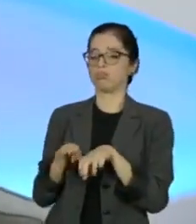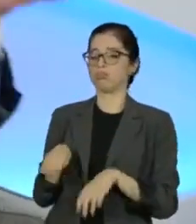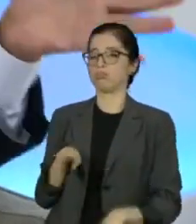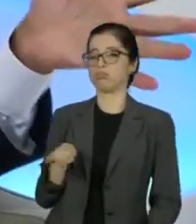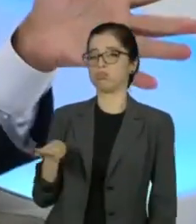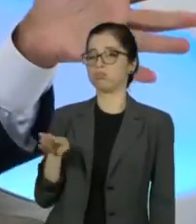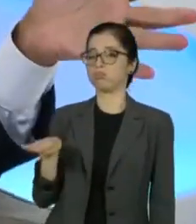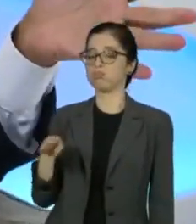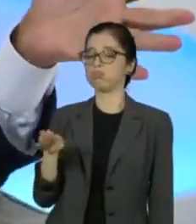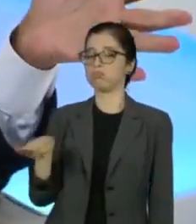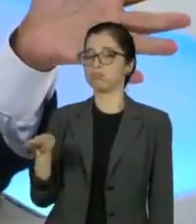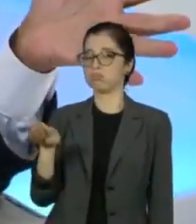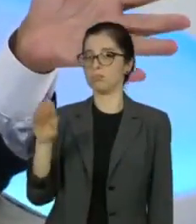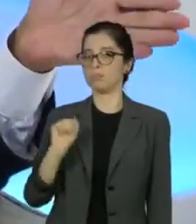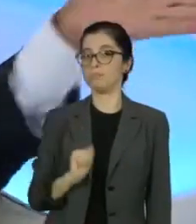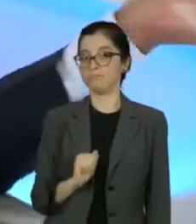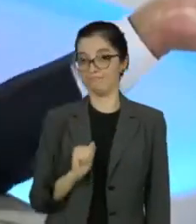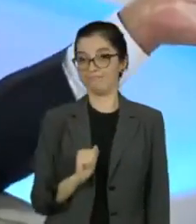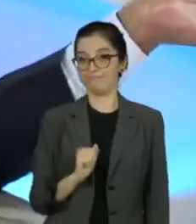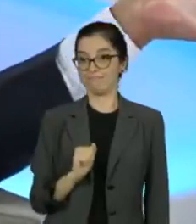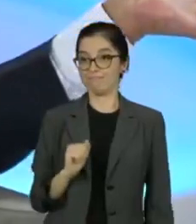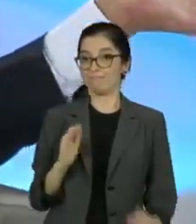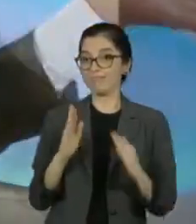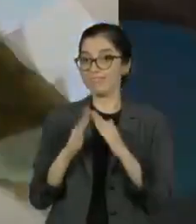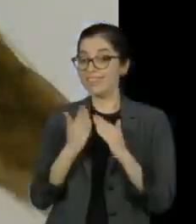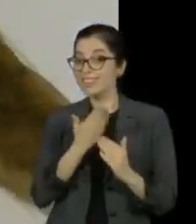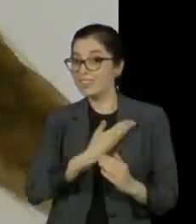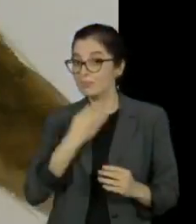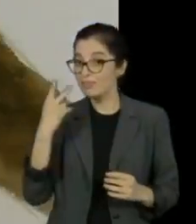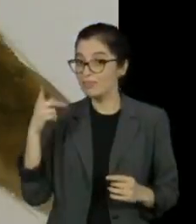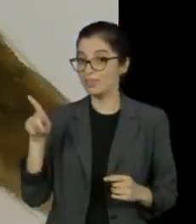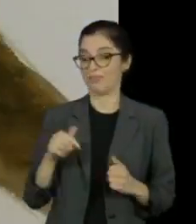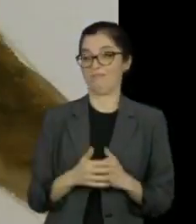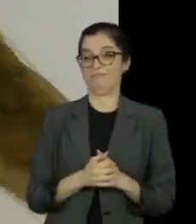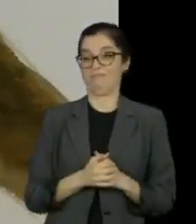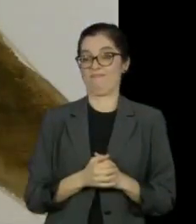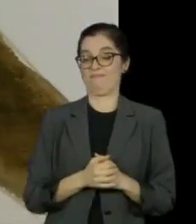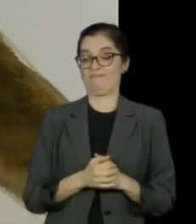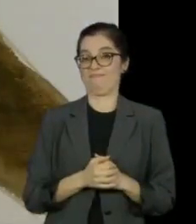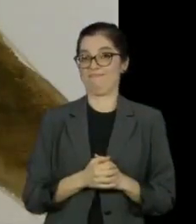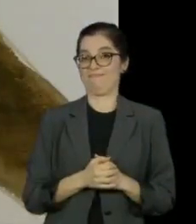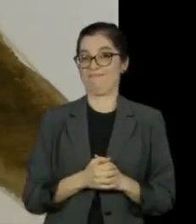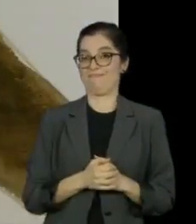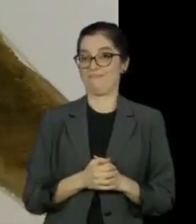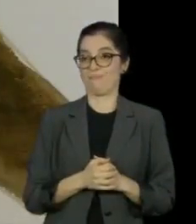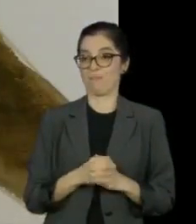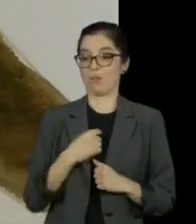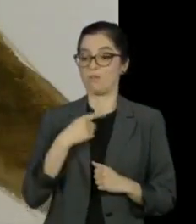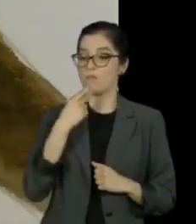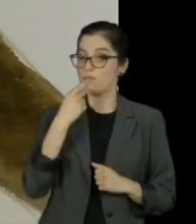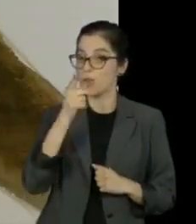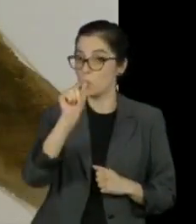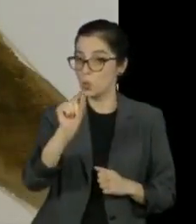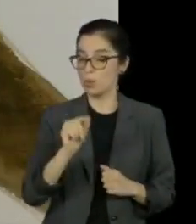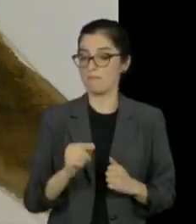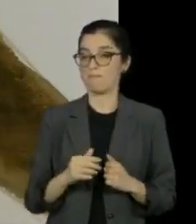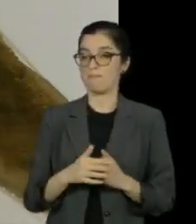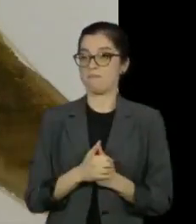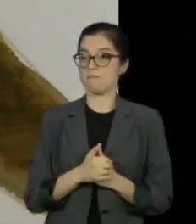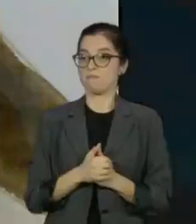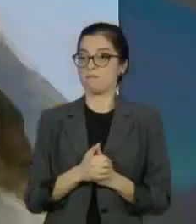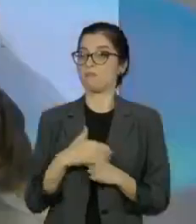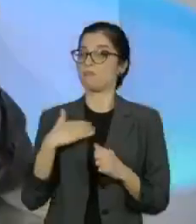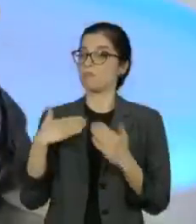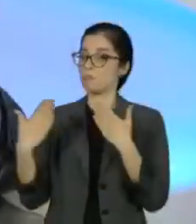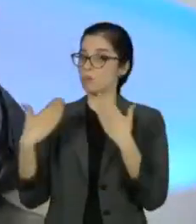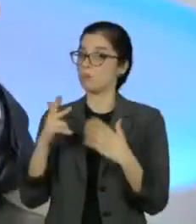Glória vai ser sua casa e é deselegante em eu dizer o que vou dizer mais eu quero ter uma conversa em particular com